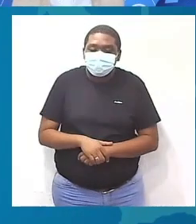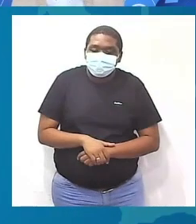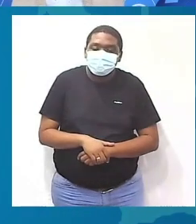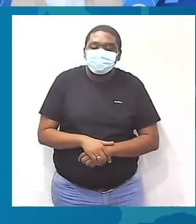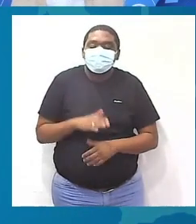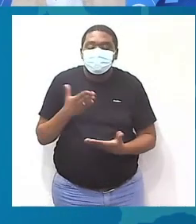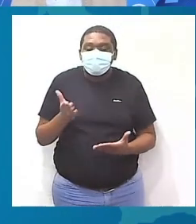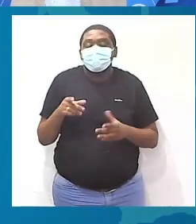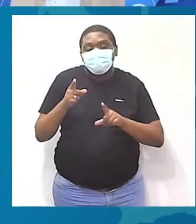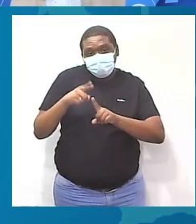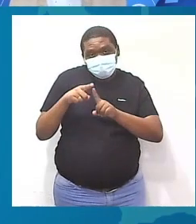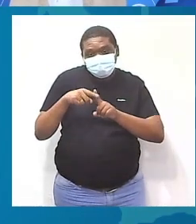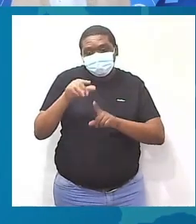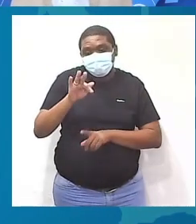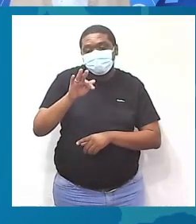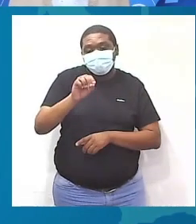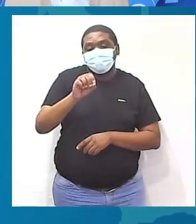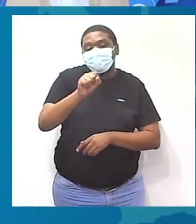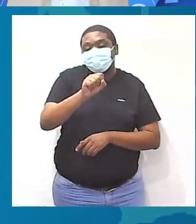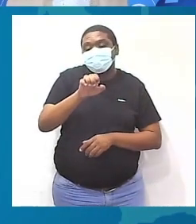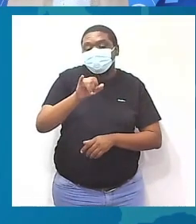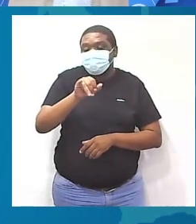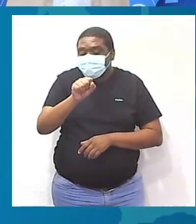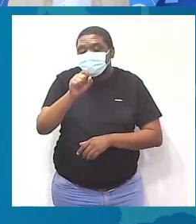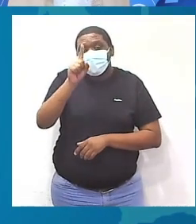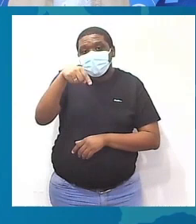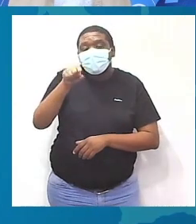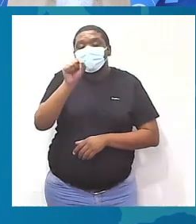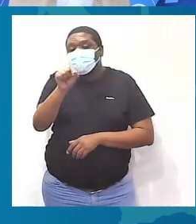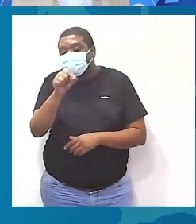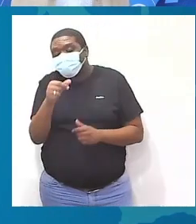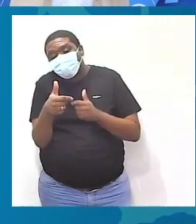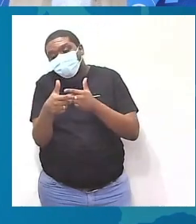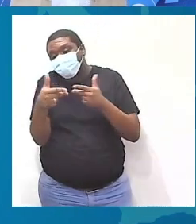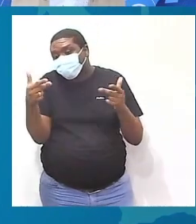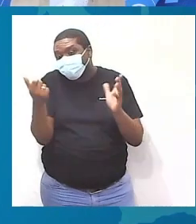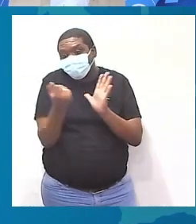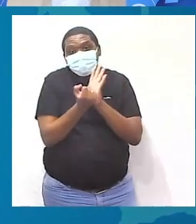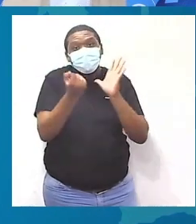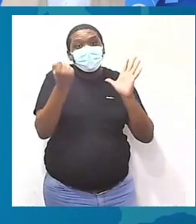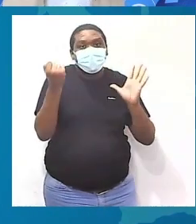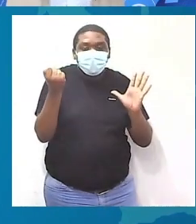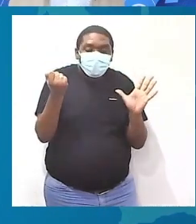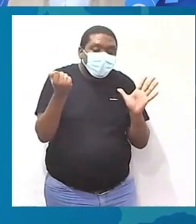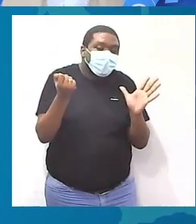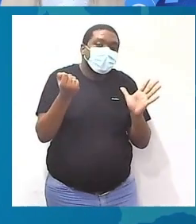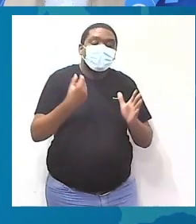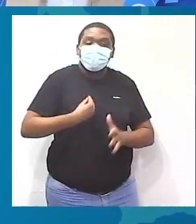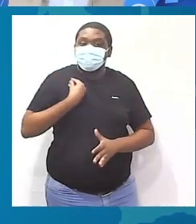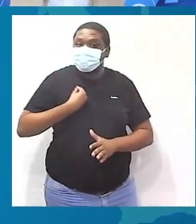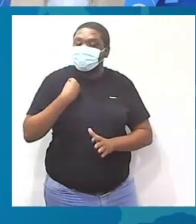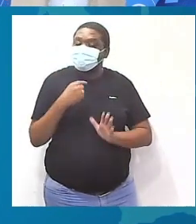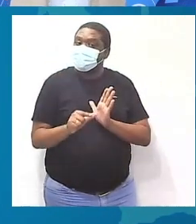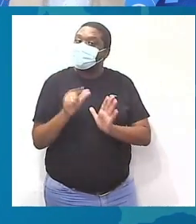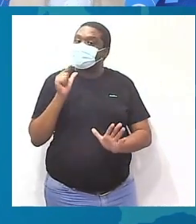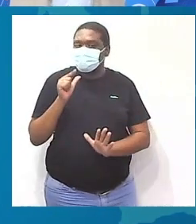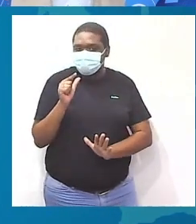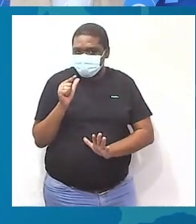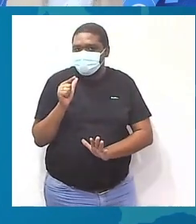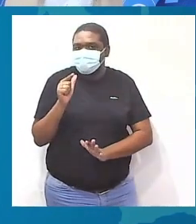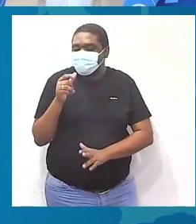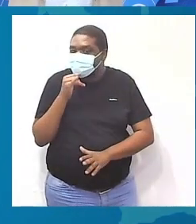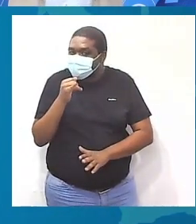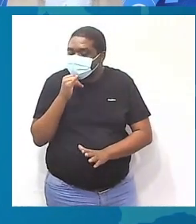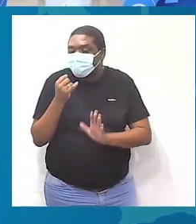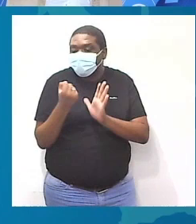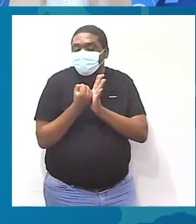os vestígios fósseis são qualquer marca ou evidência dos seres vivos anteriormente viventes, como a marca de